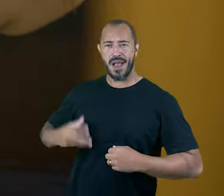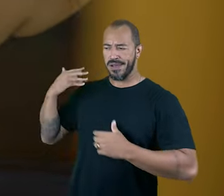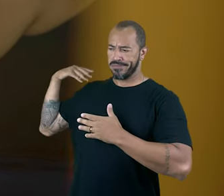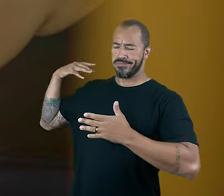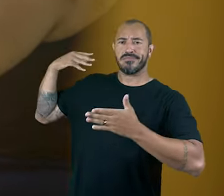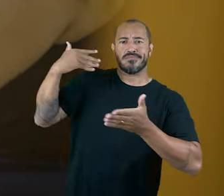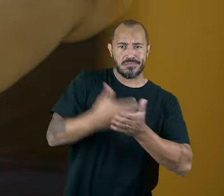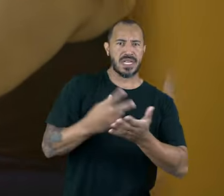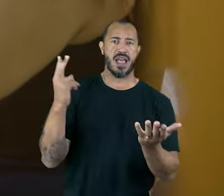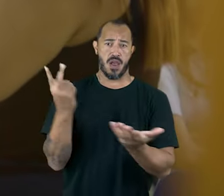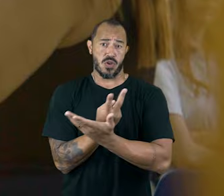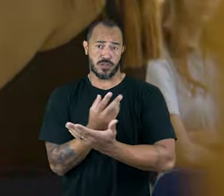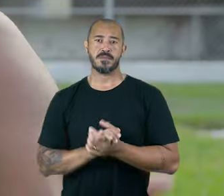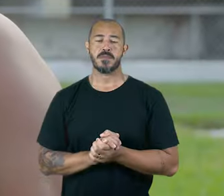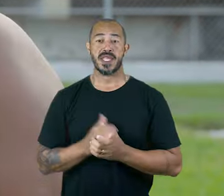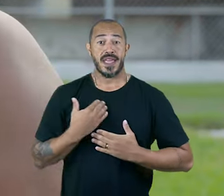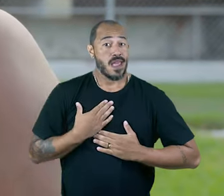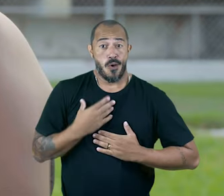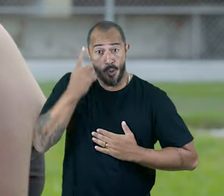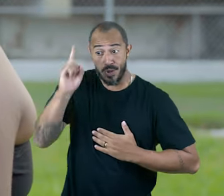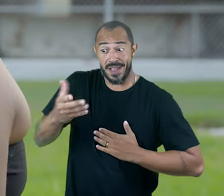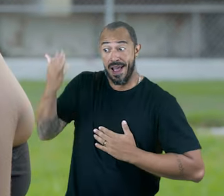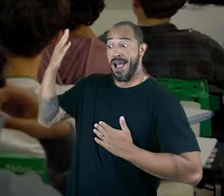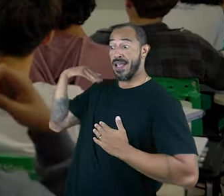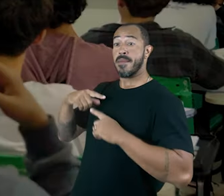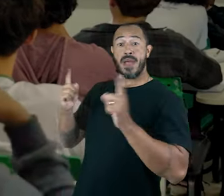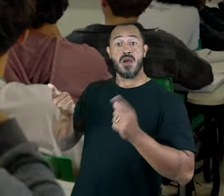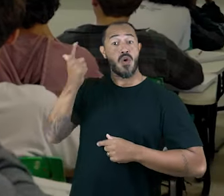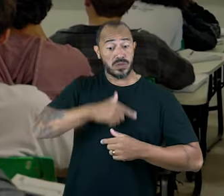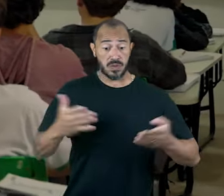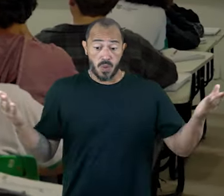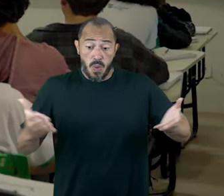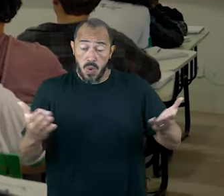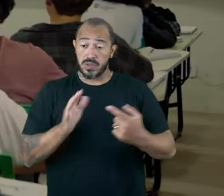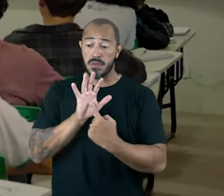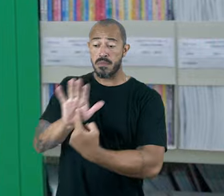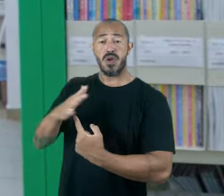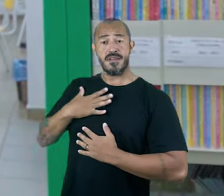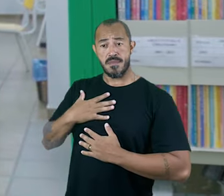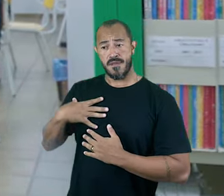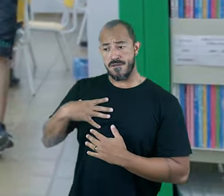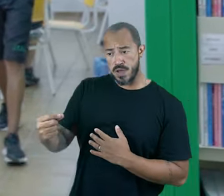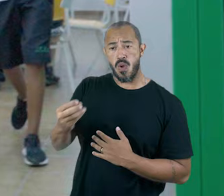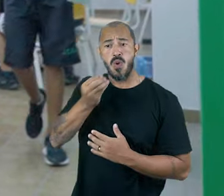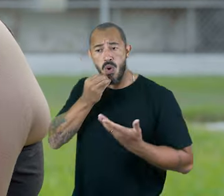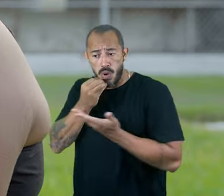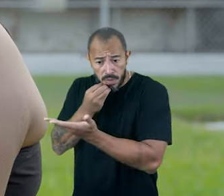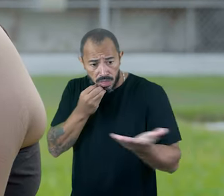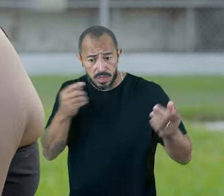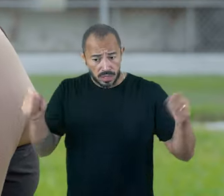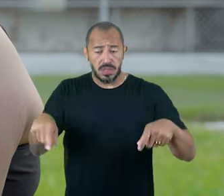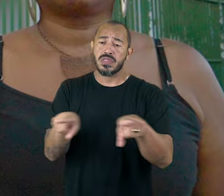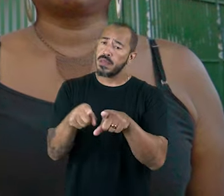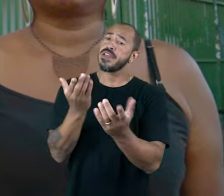tempo. Né? Eu não consegui lá atrás, mas eu consigo agora e eu consigo mostrar para o meu filho a oportunidade que ele tem hoje de